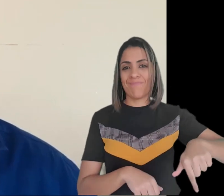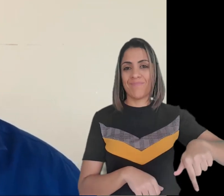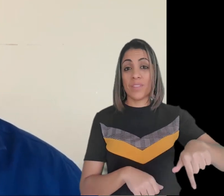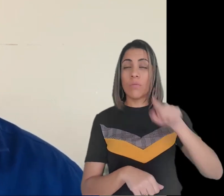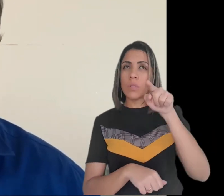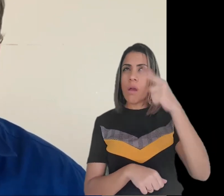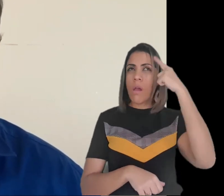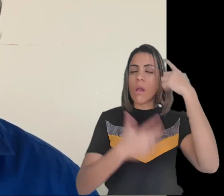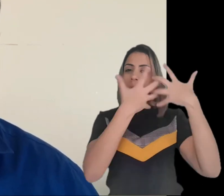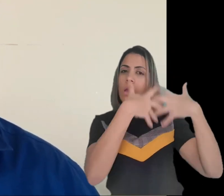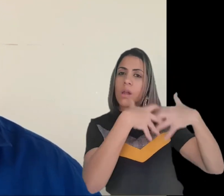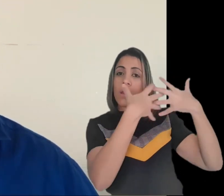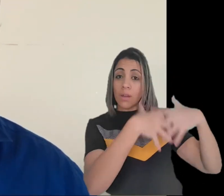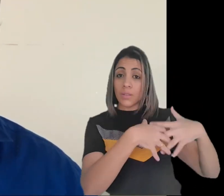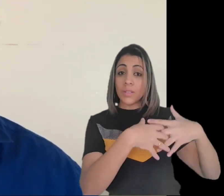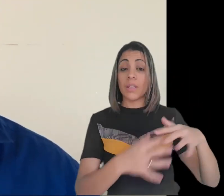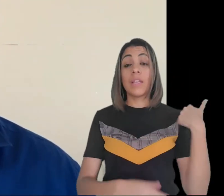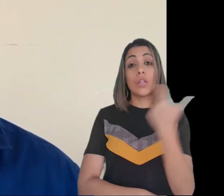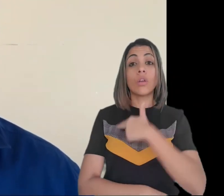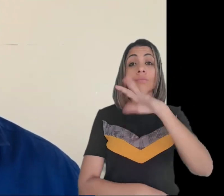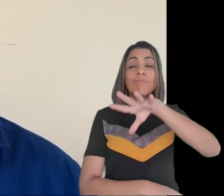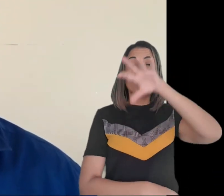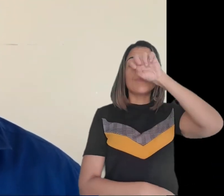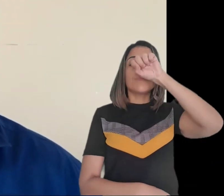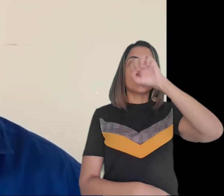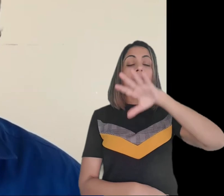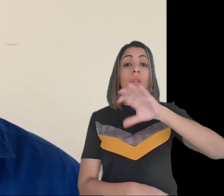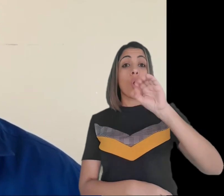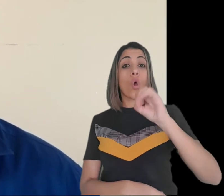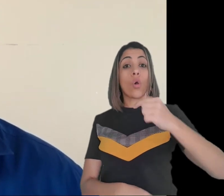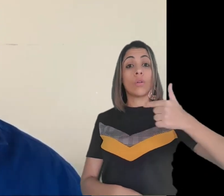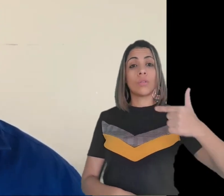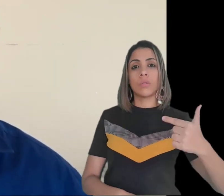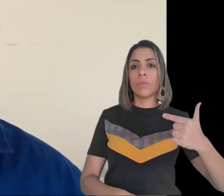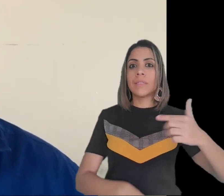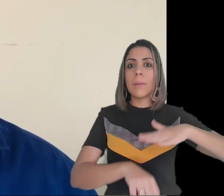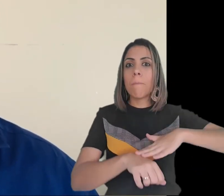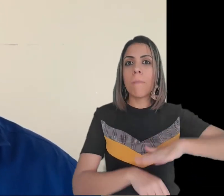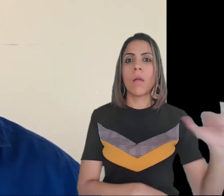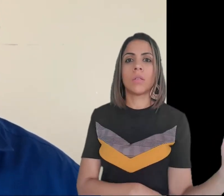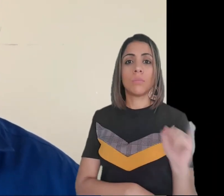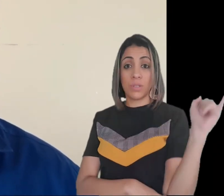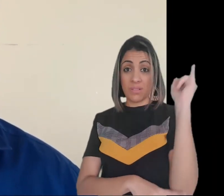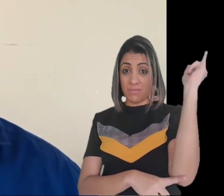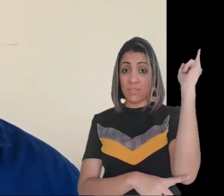escolhido à toa. Afinal de contas, o oxigênio é a nossa necessidade mais urgente. Também,